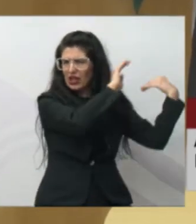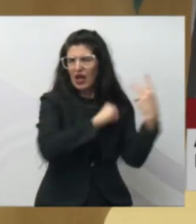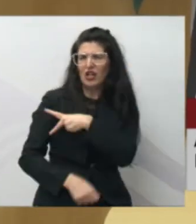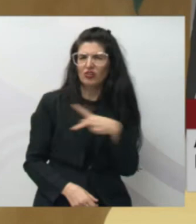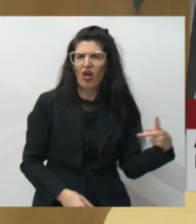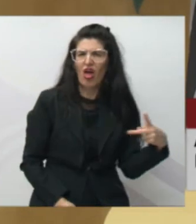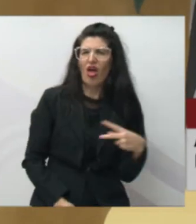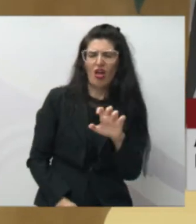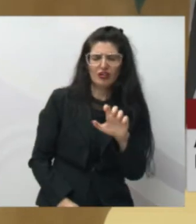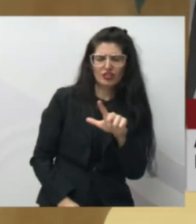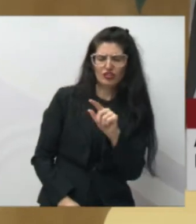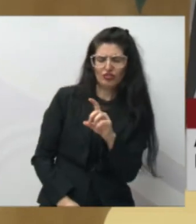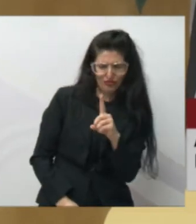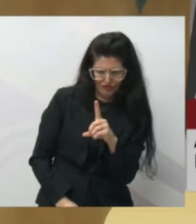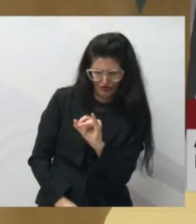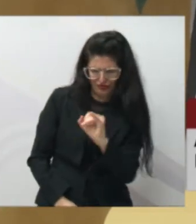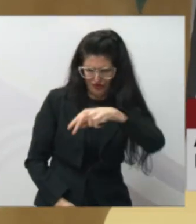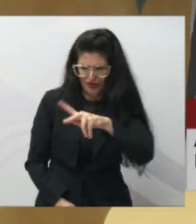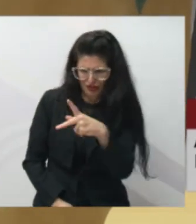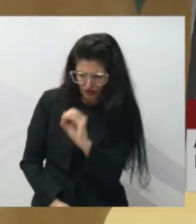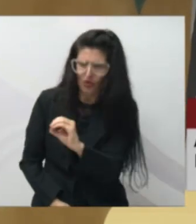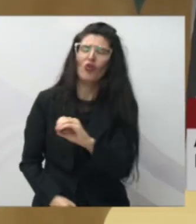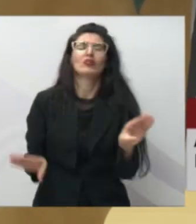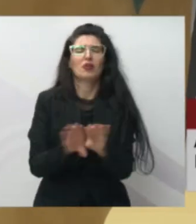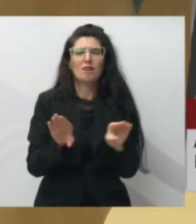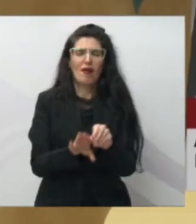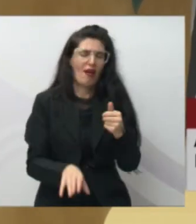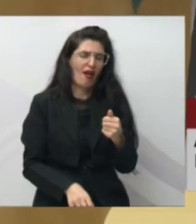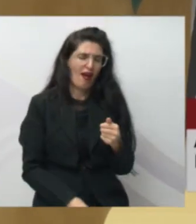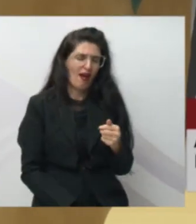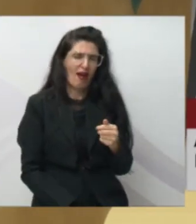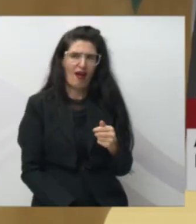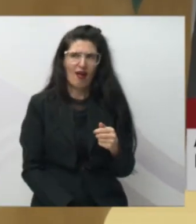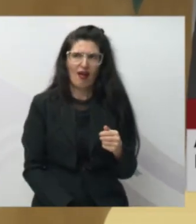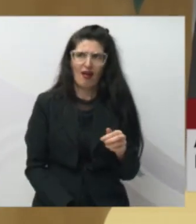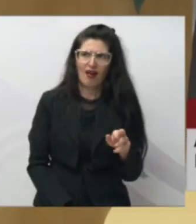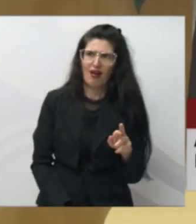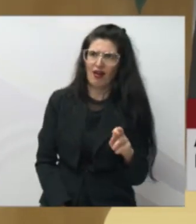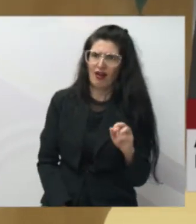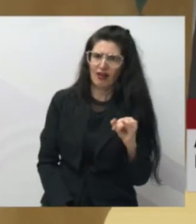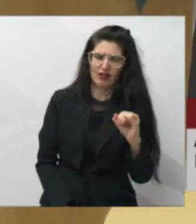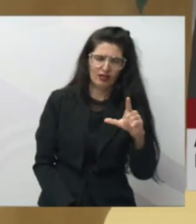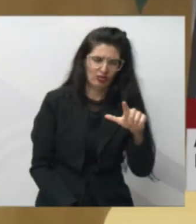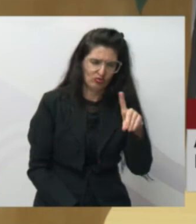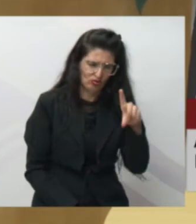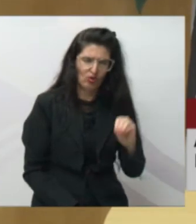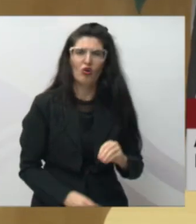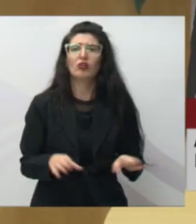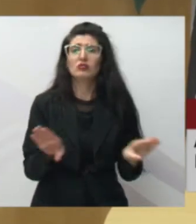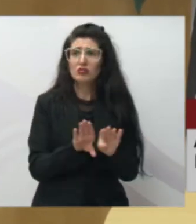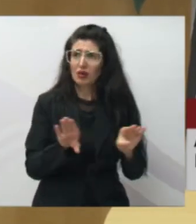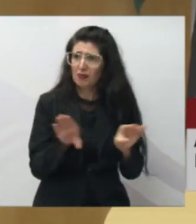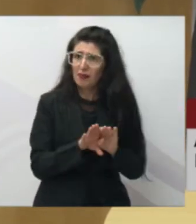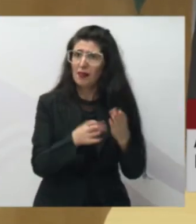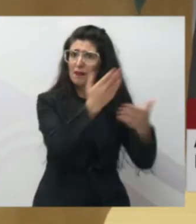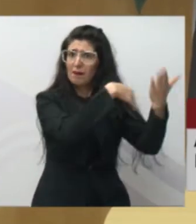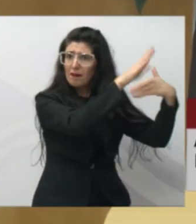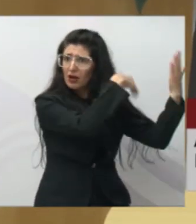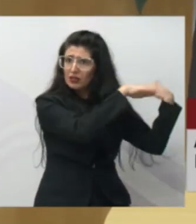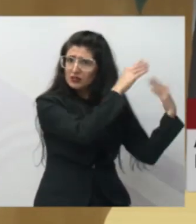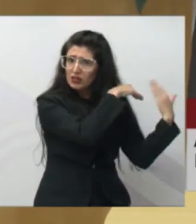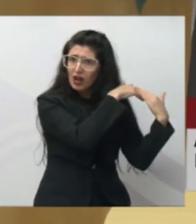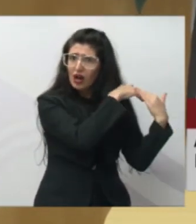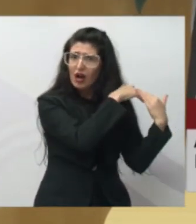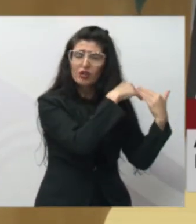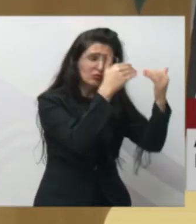Edinho Guedes, o próprio vereador Arildo Batista também, eles já foram tirando esses assessores da Câmara a pedido do